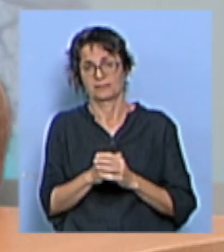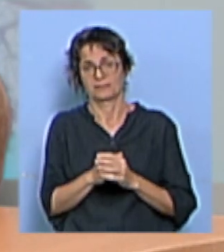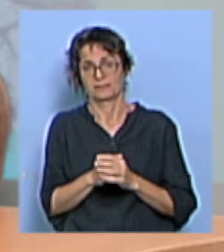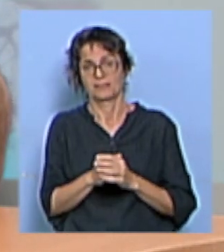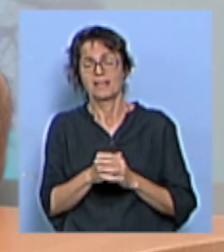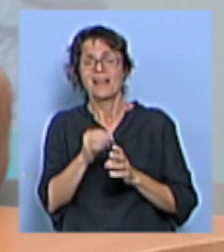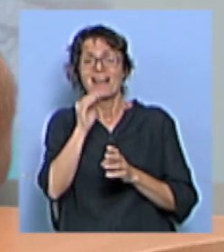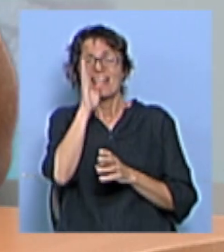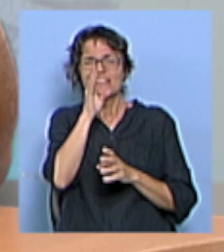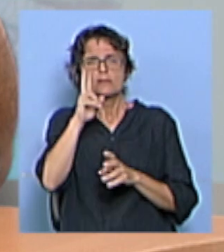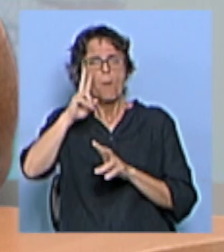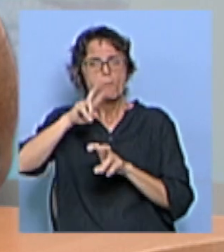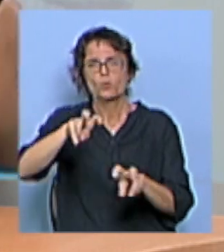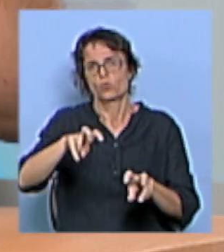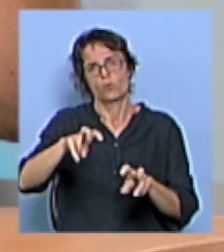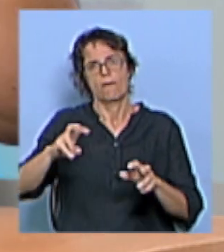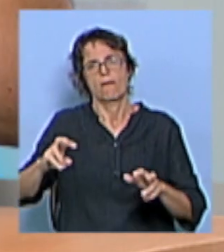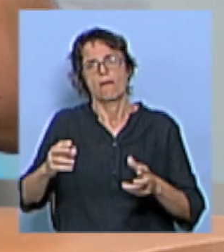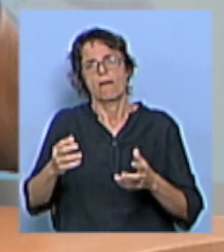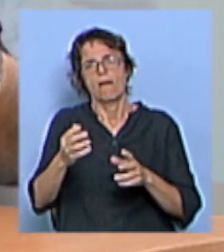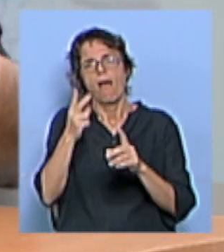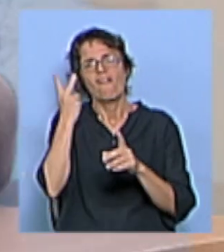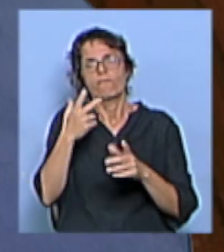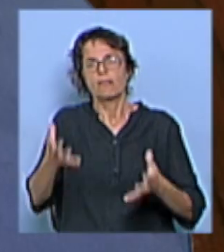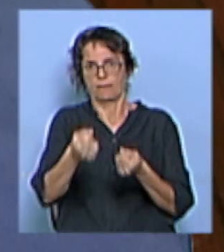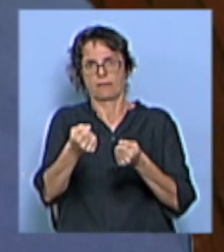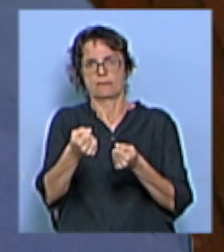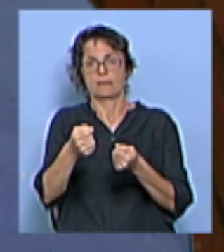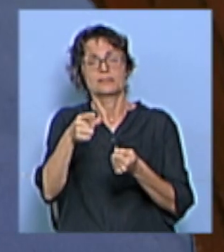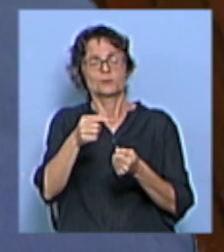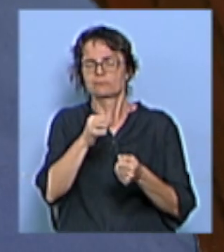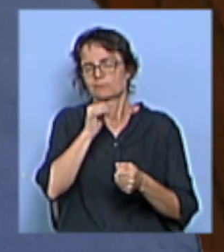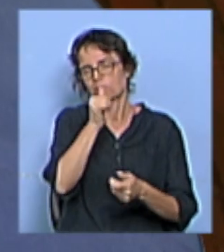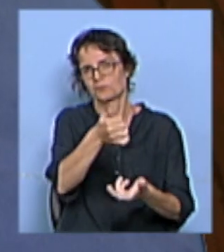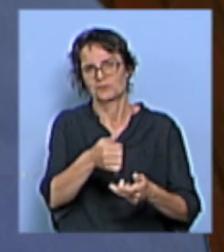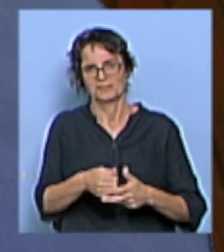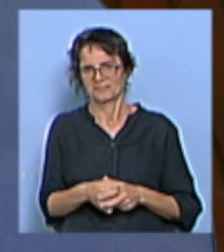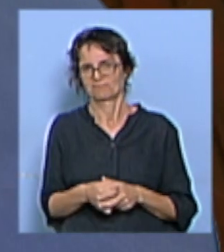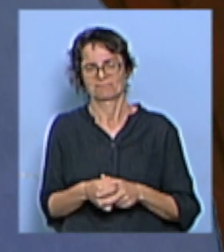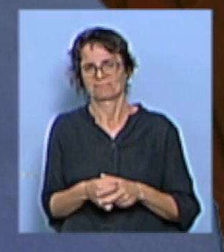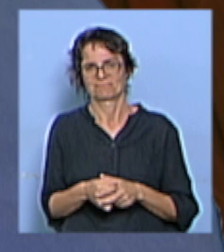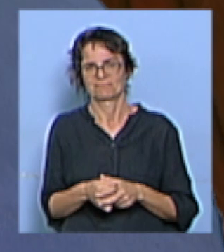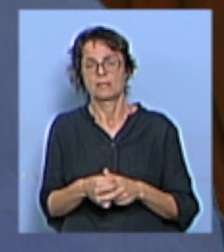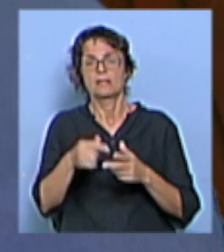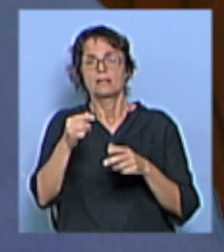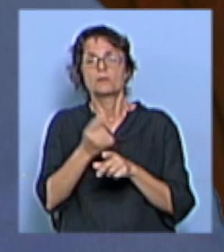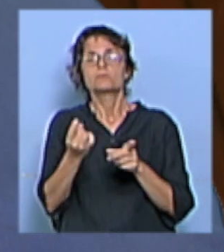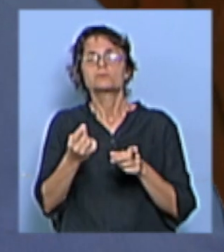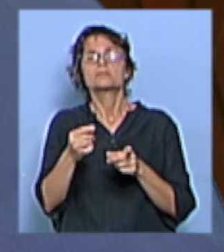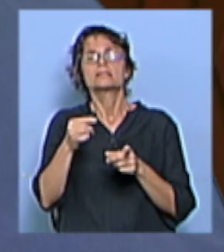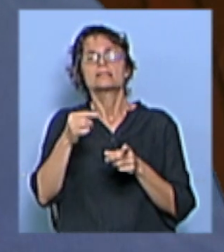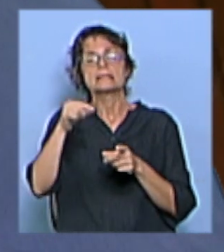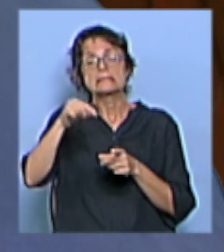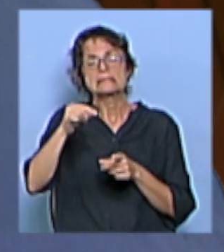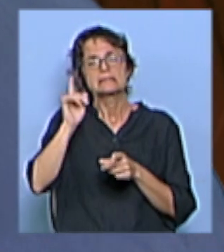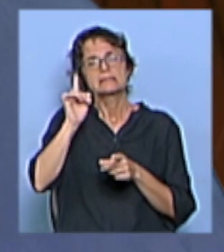a vida, ganhar a verdadeira vida no céu, mas já aqui, uma vida feliz, uma vida com sentido, uma vida verdadeira, que a